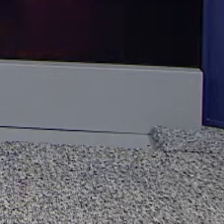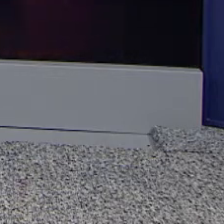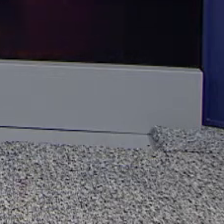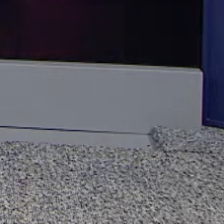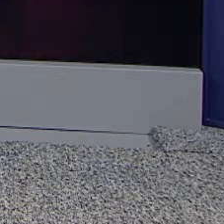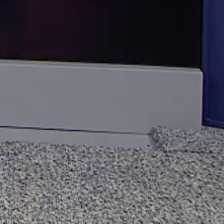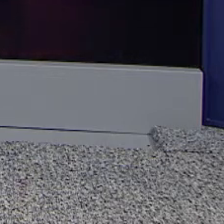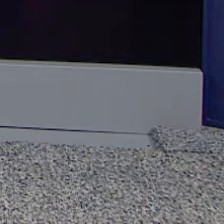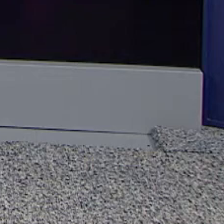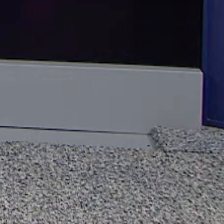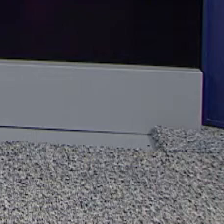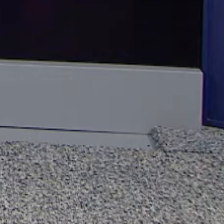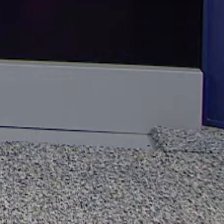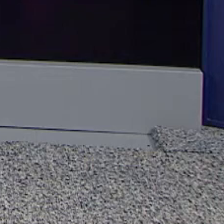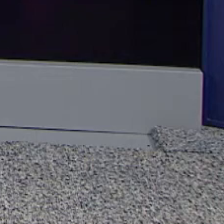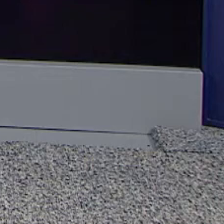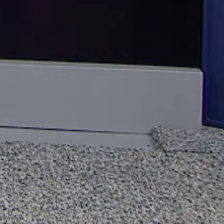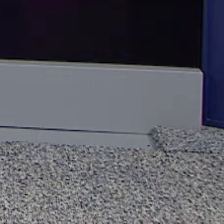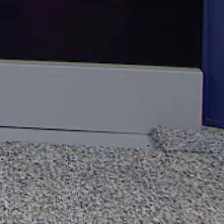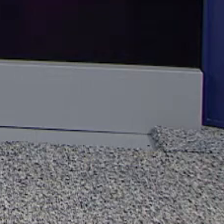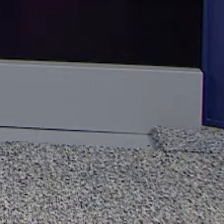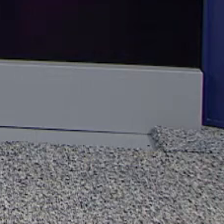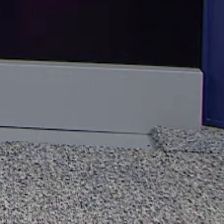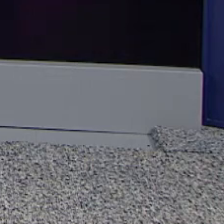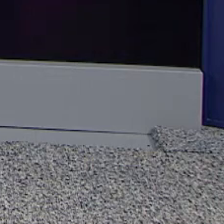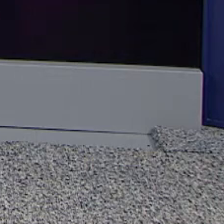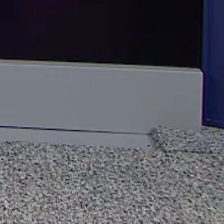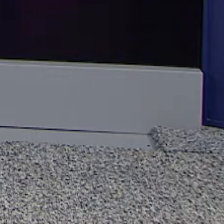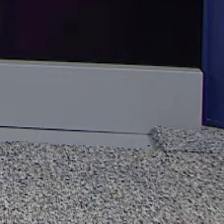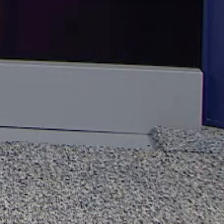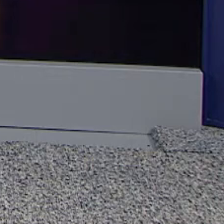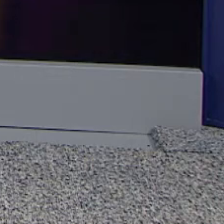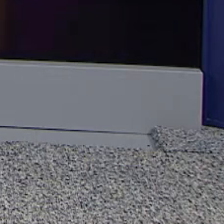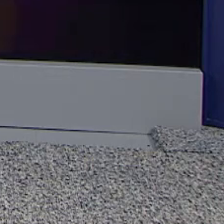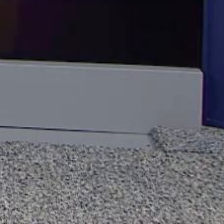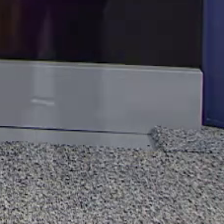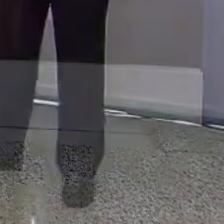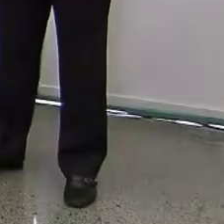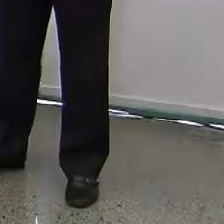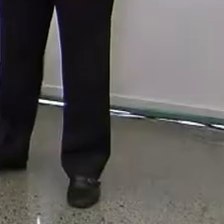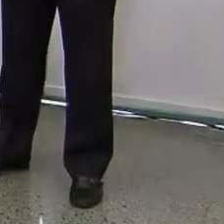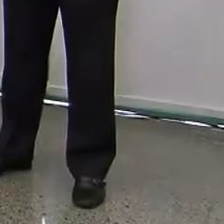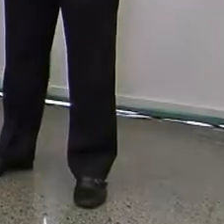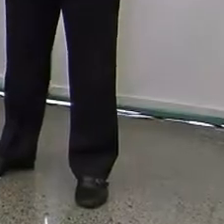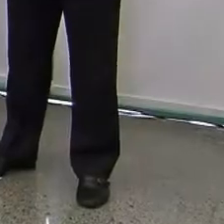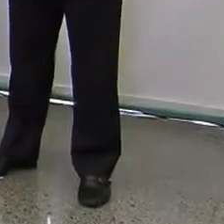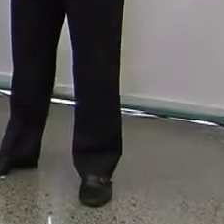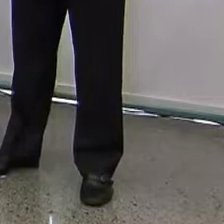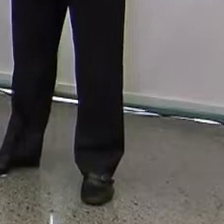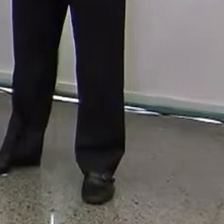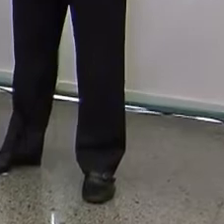de fotos dos ex-secretários de Segurança Pública do Estado de São Paulo. Vamos acompanhar.